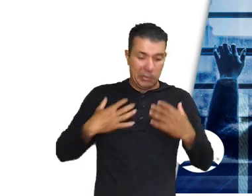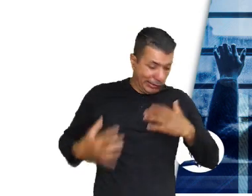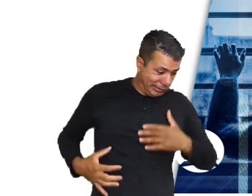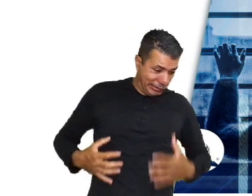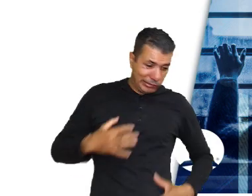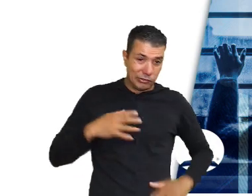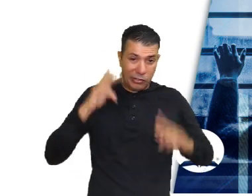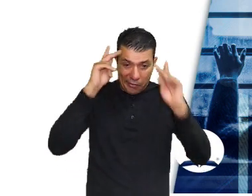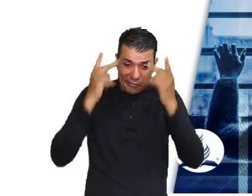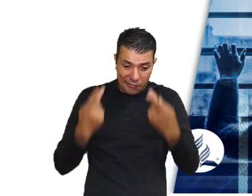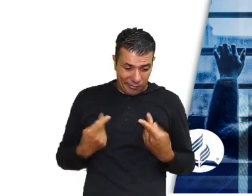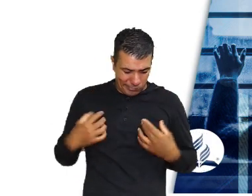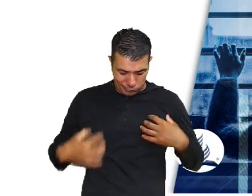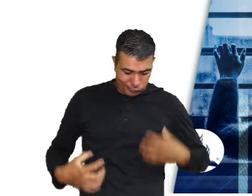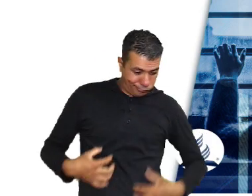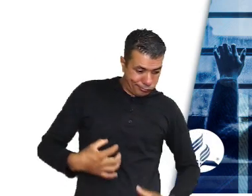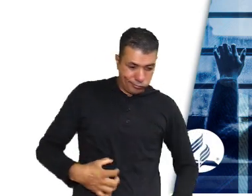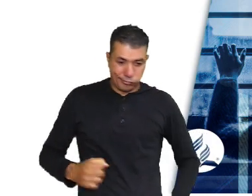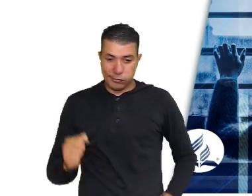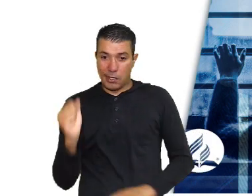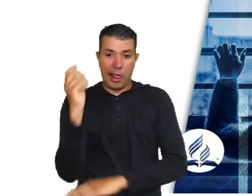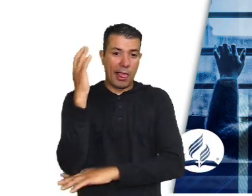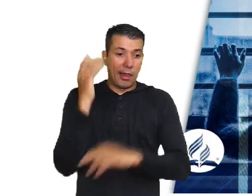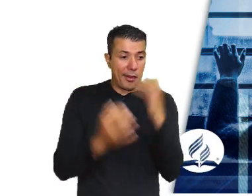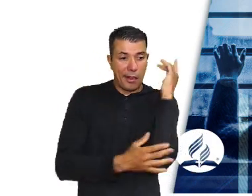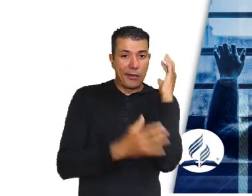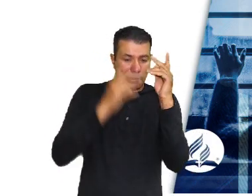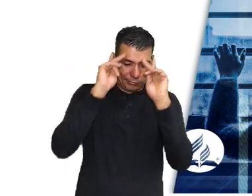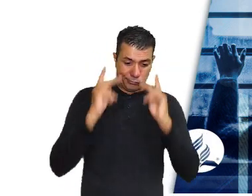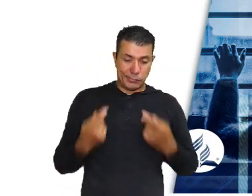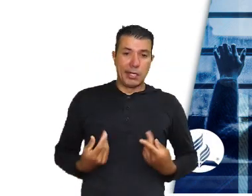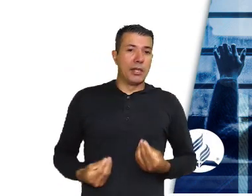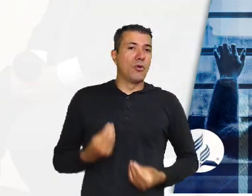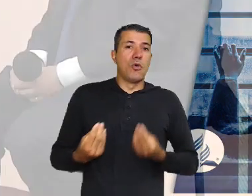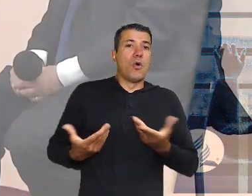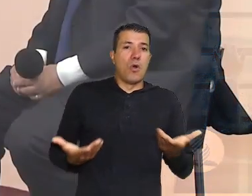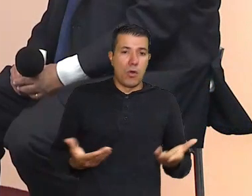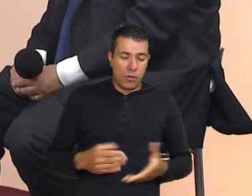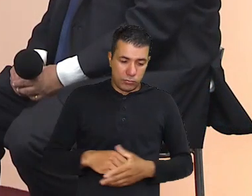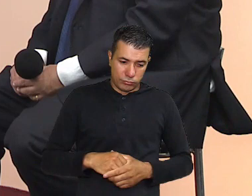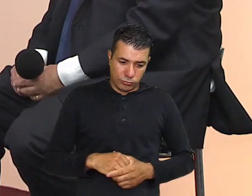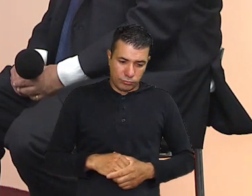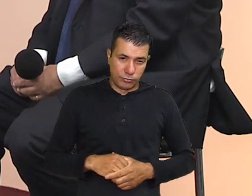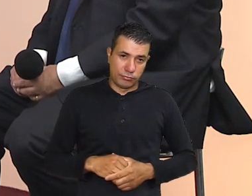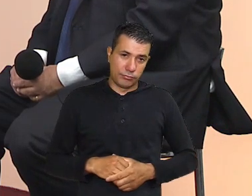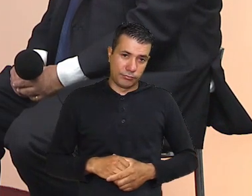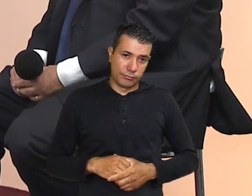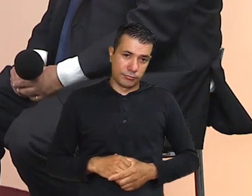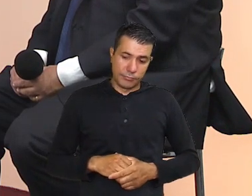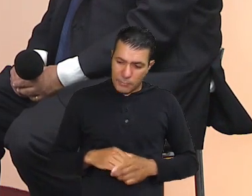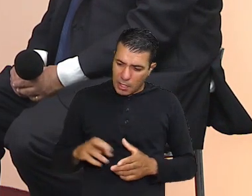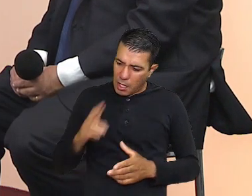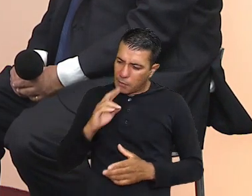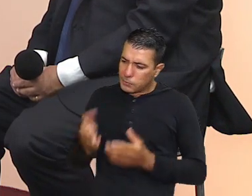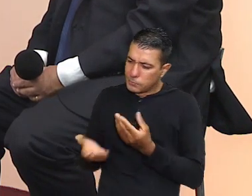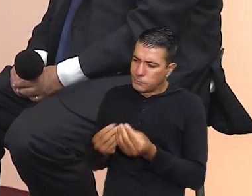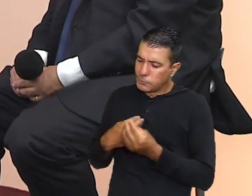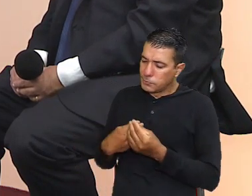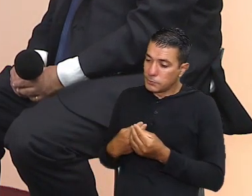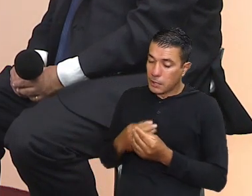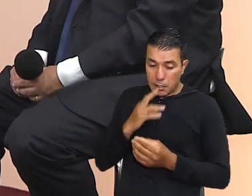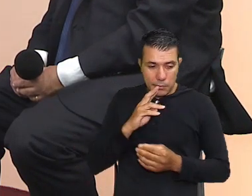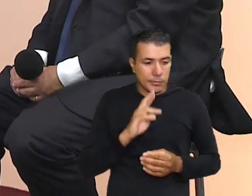humana relatada na Bíblia sobre a criação? Nos responde essa pergunta, por favor. Muito bem, pastor. Para respondermos